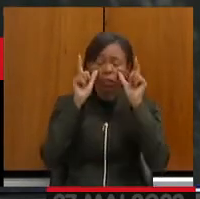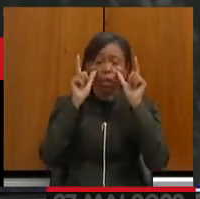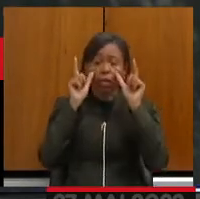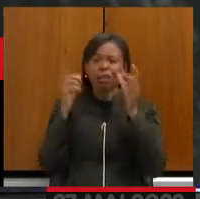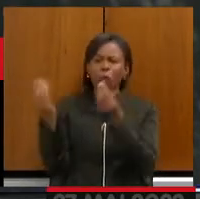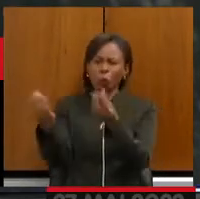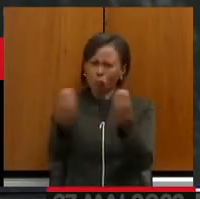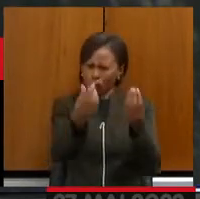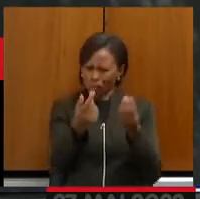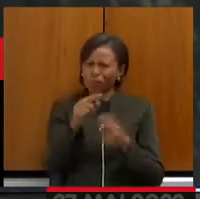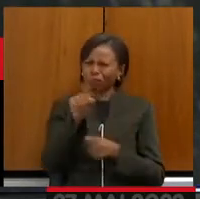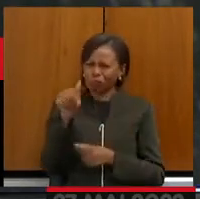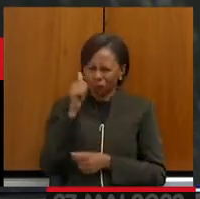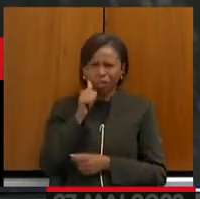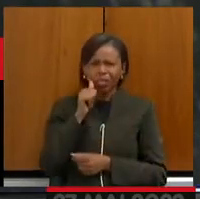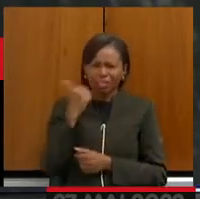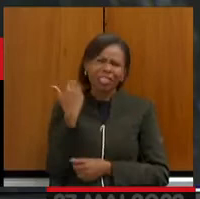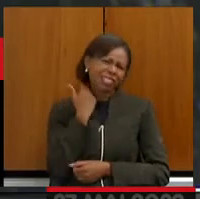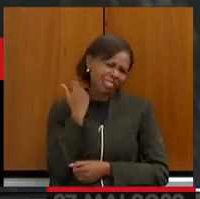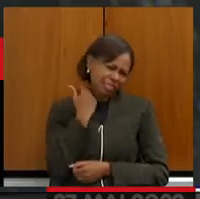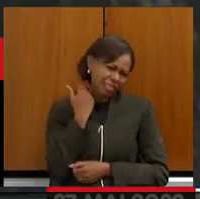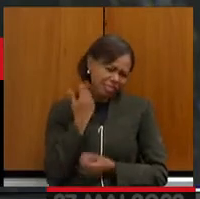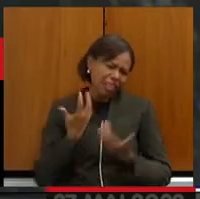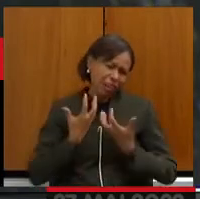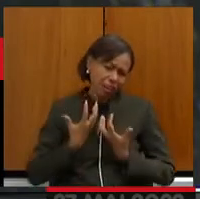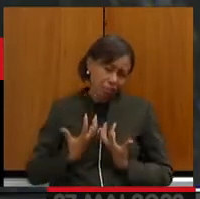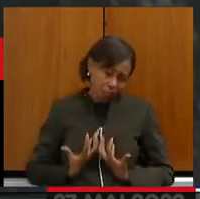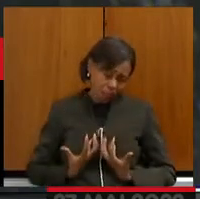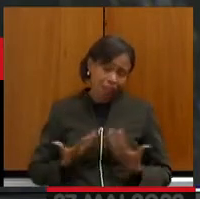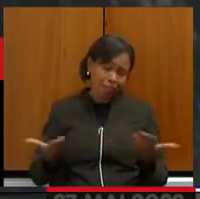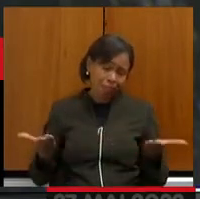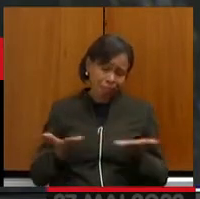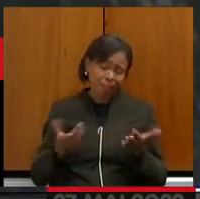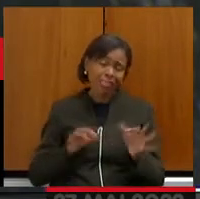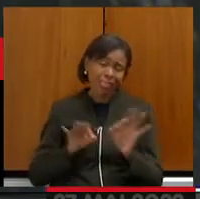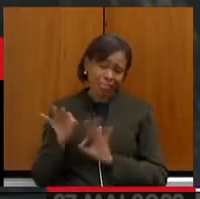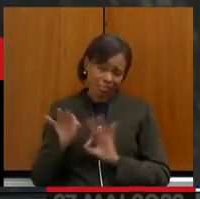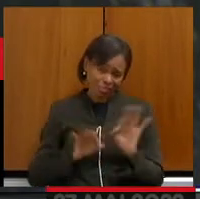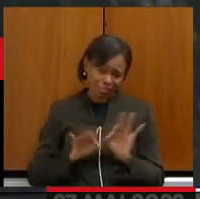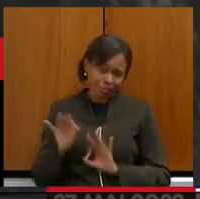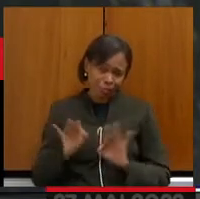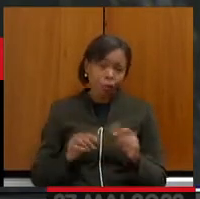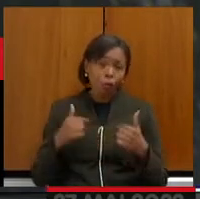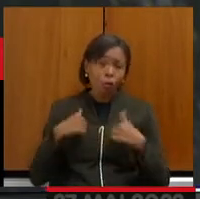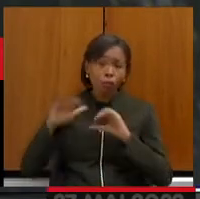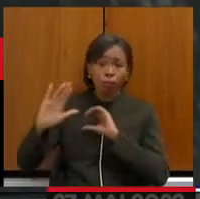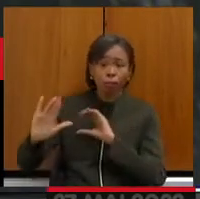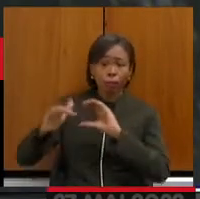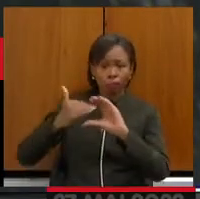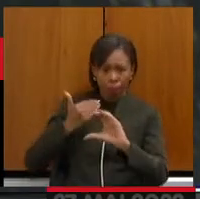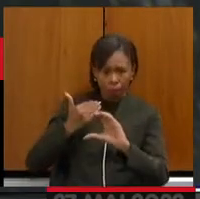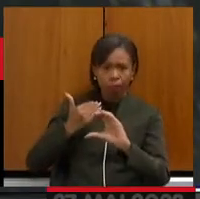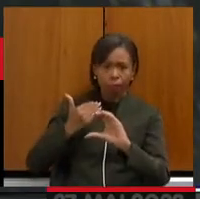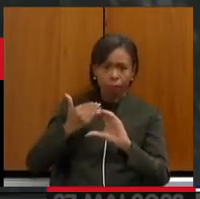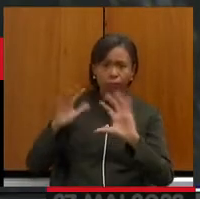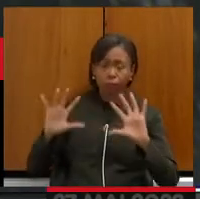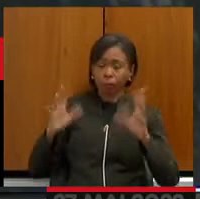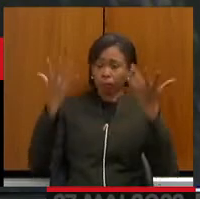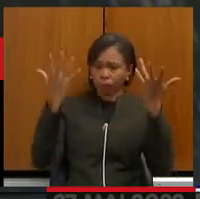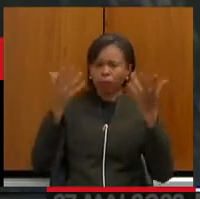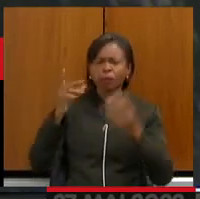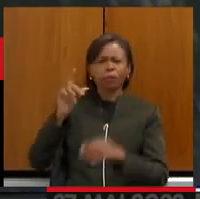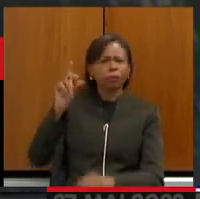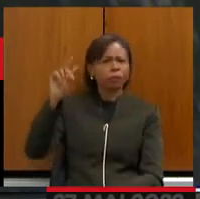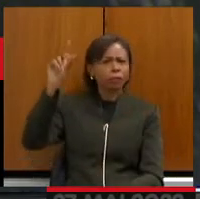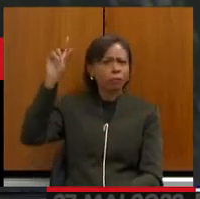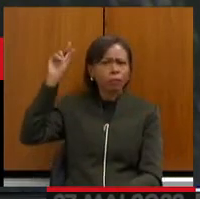certamente estão aqui cansadas preparar e nem eu recebi o e-mail em dezembro então há